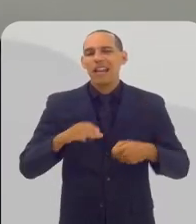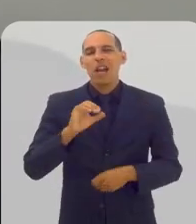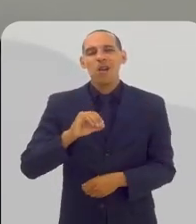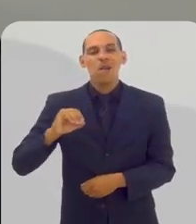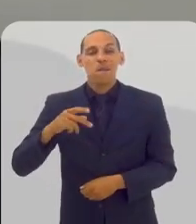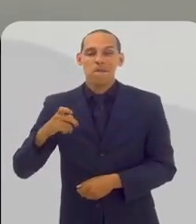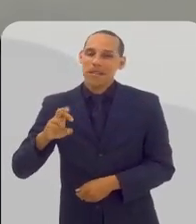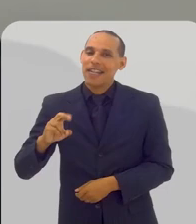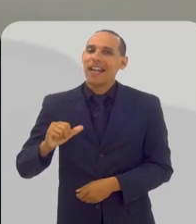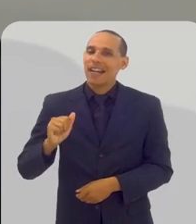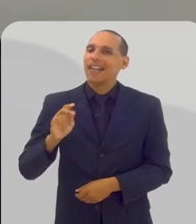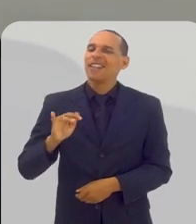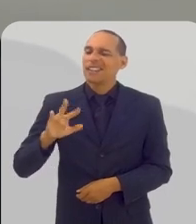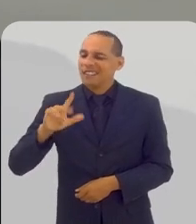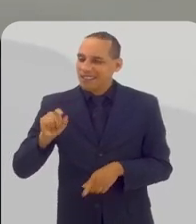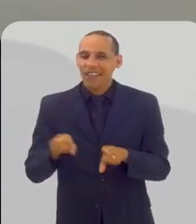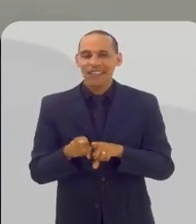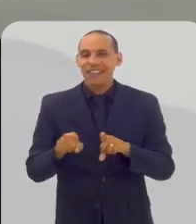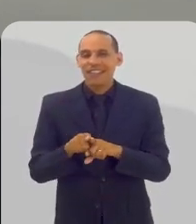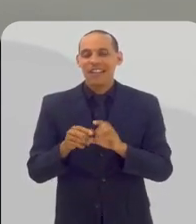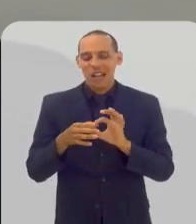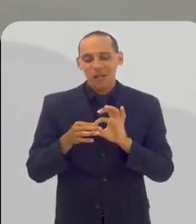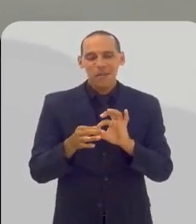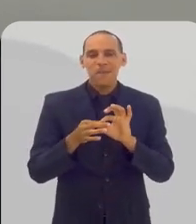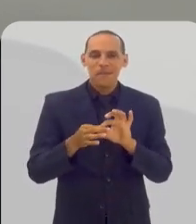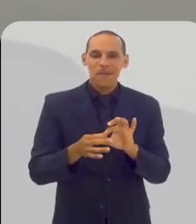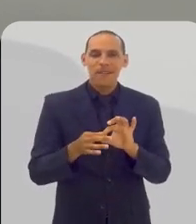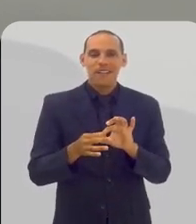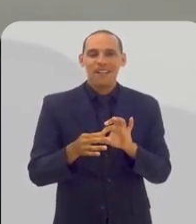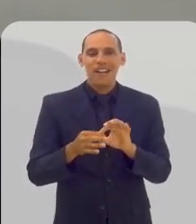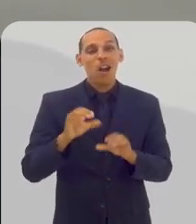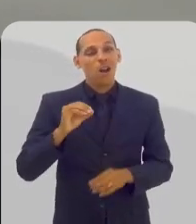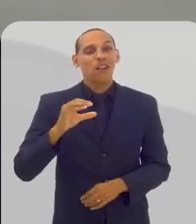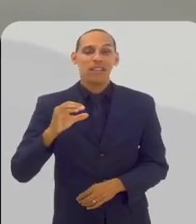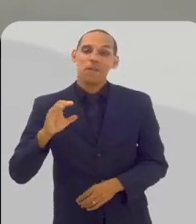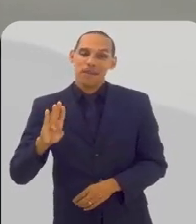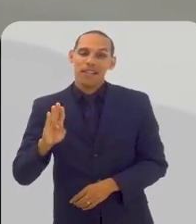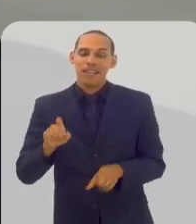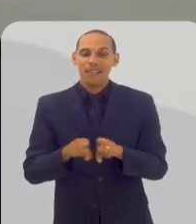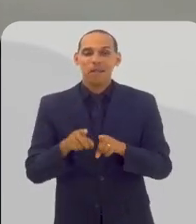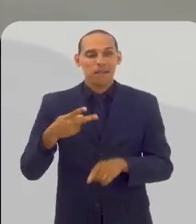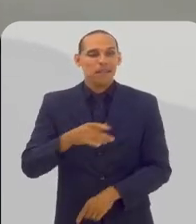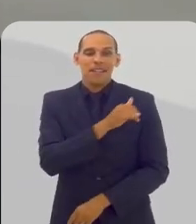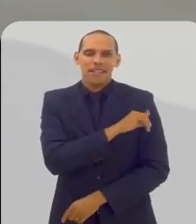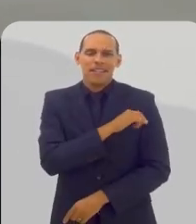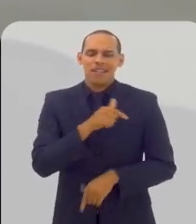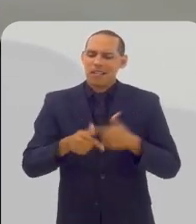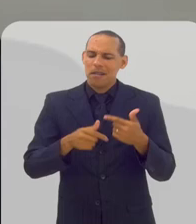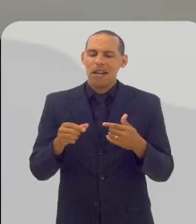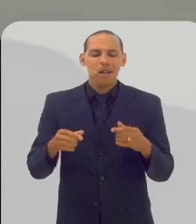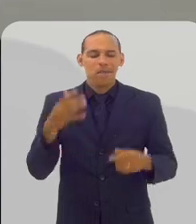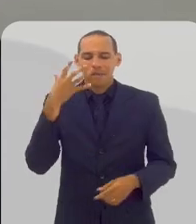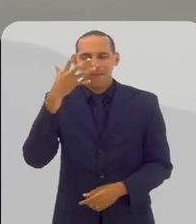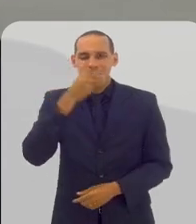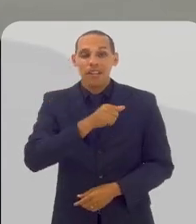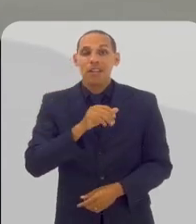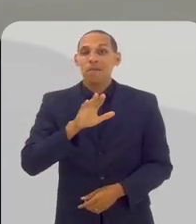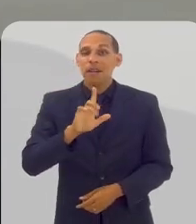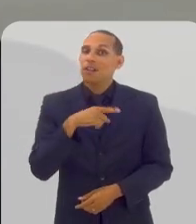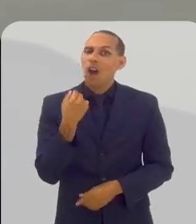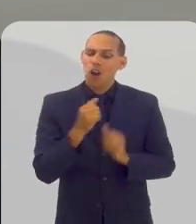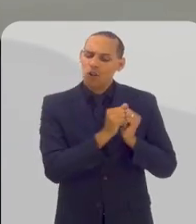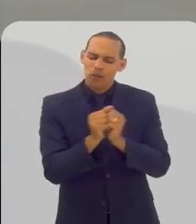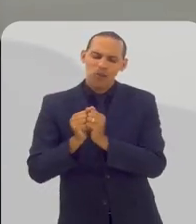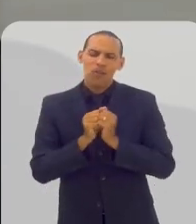é não é bem a gente tem que também juntar as cooperativas com as cooperativas também são muito importantes cooperativa lá a ocb do Rio de Janeiro também